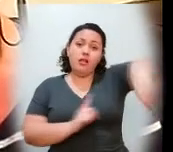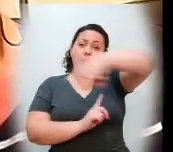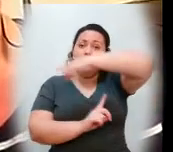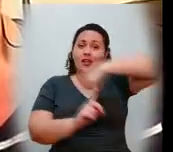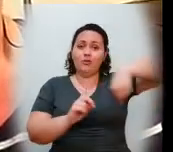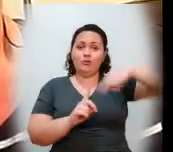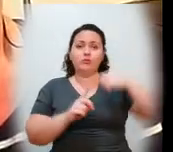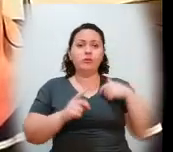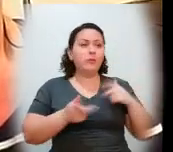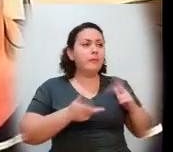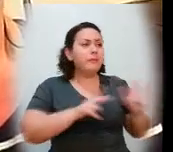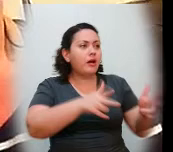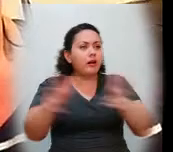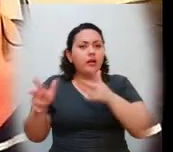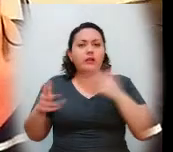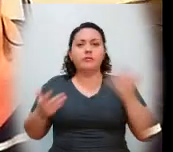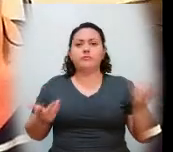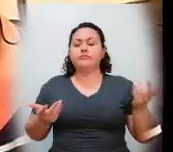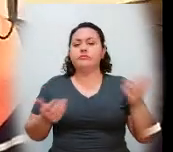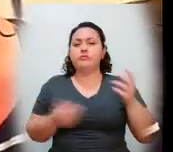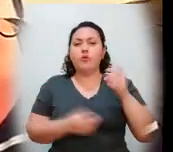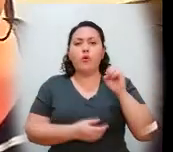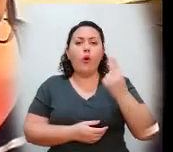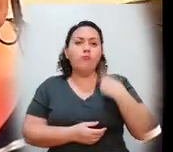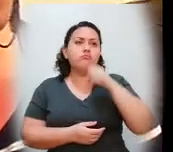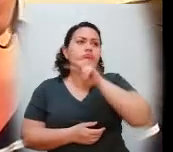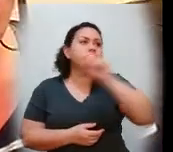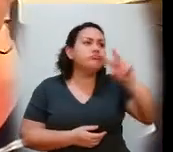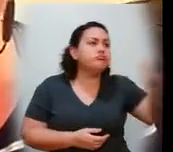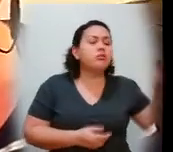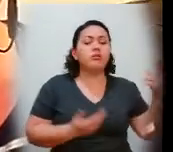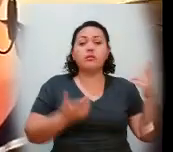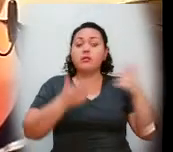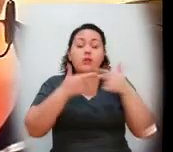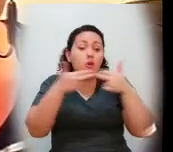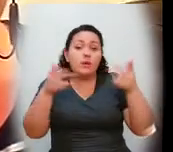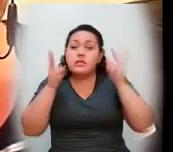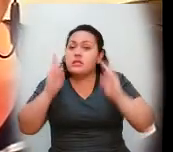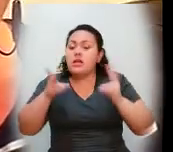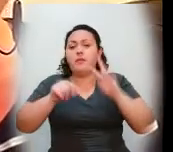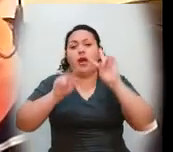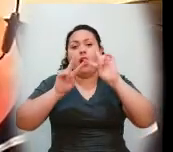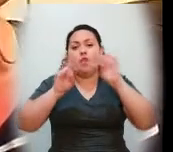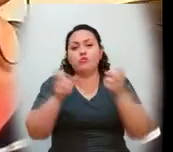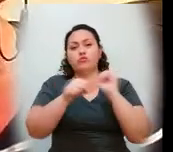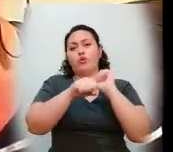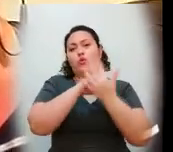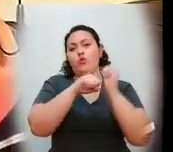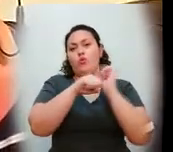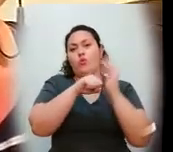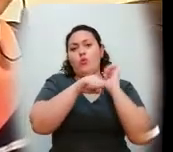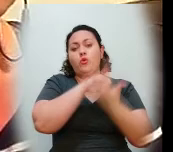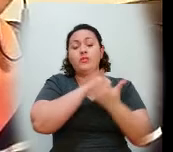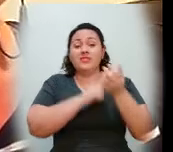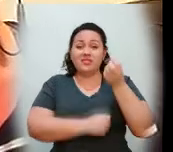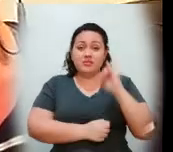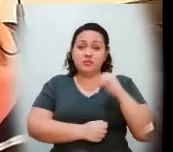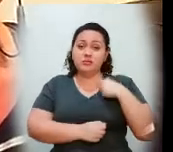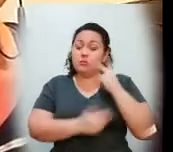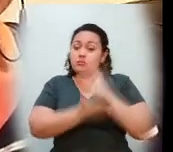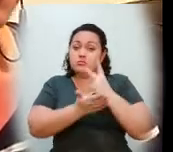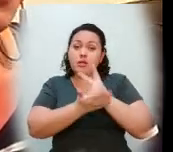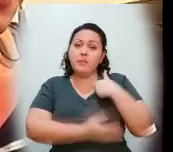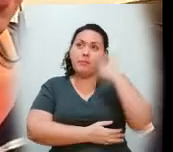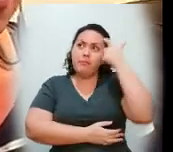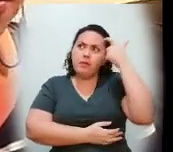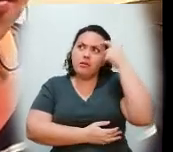em torno do nosso convívio, porque está restringindo bastante. Então se a gente fica o tempo inteiro, assim, também